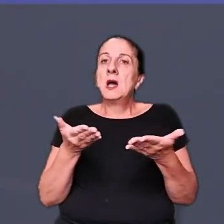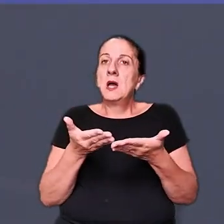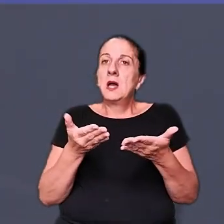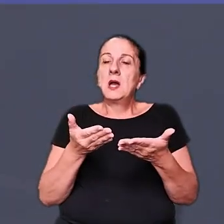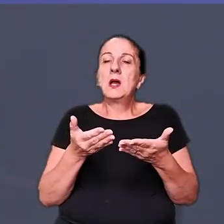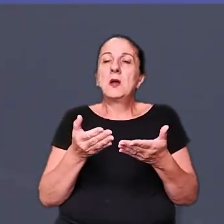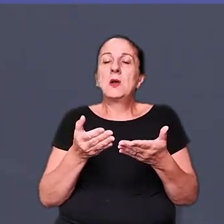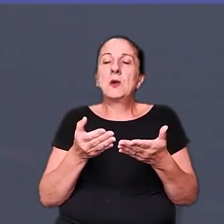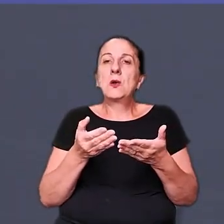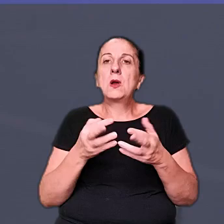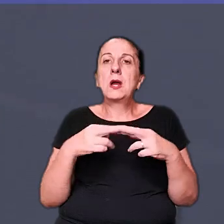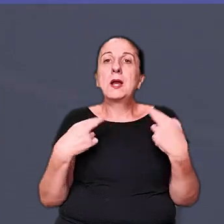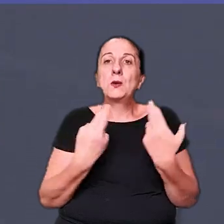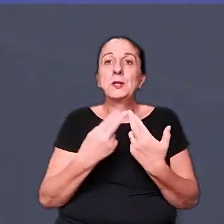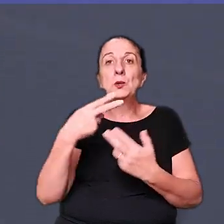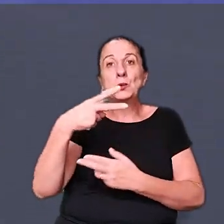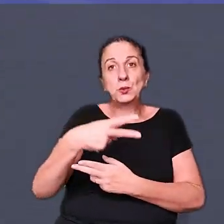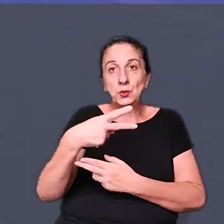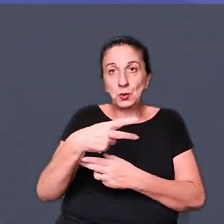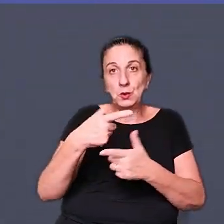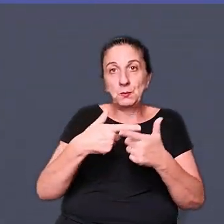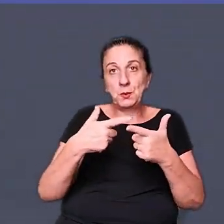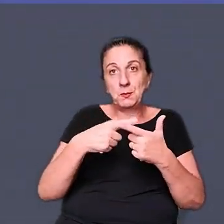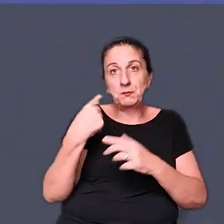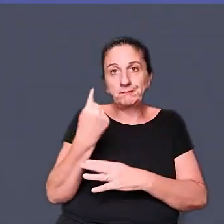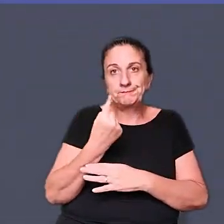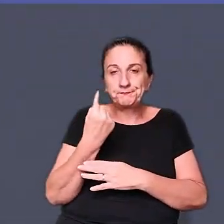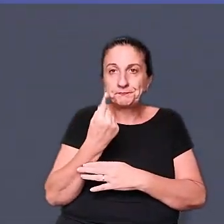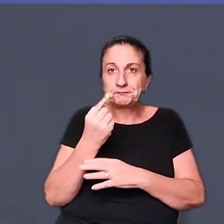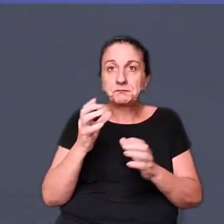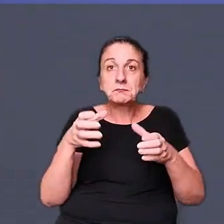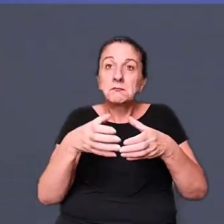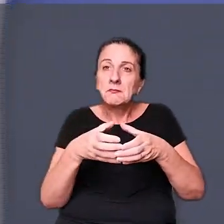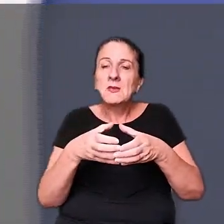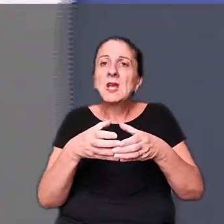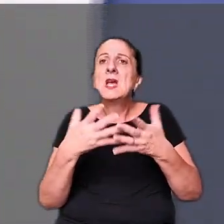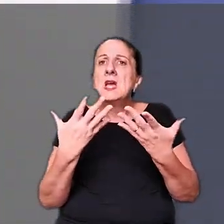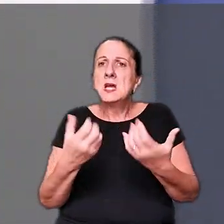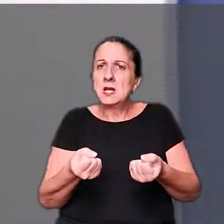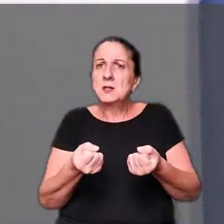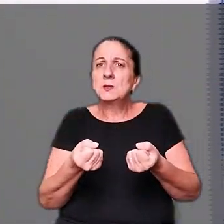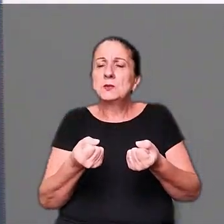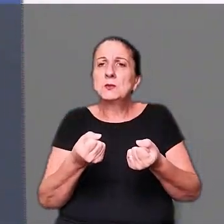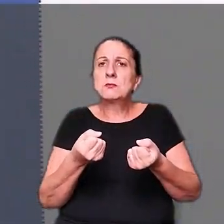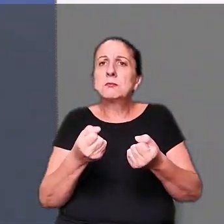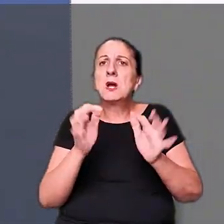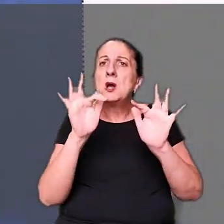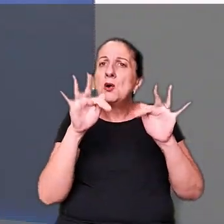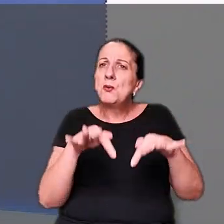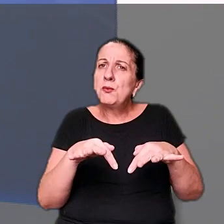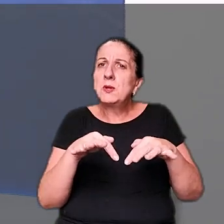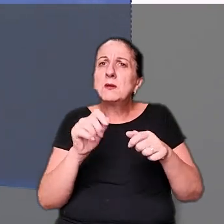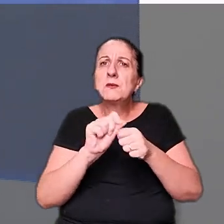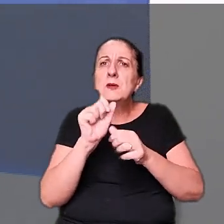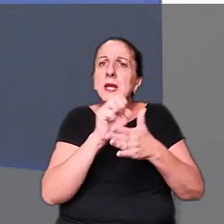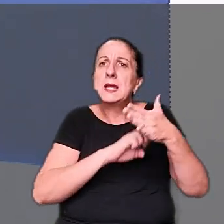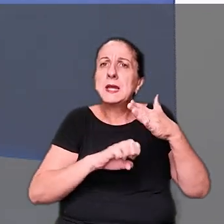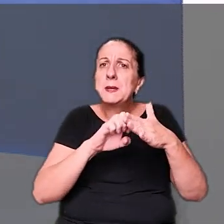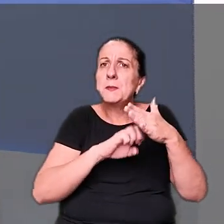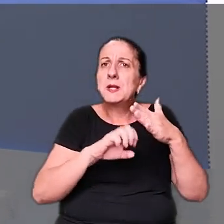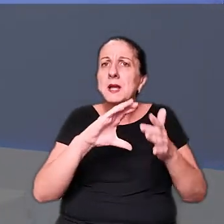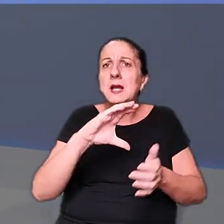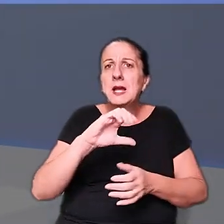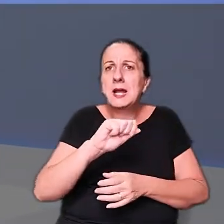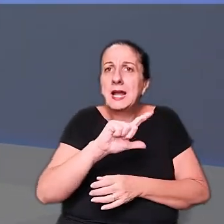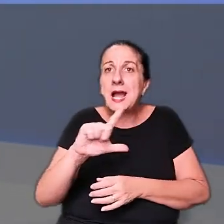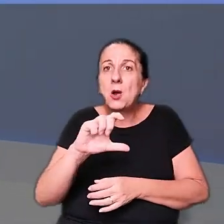Vamos agora à seção 2 de dissídios individuais. O colegiado considerou cabível uma ação rescisória ajuizada por uma empresa de